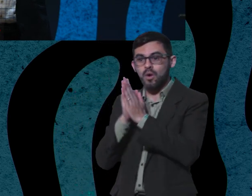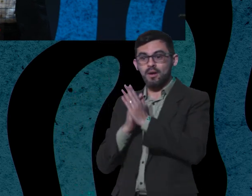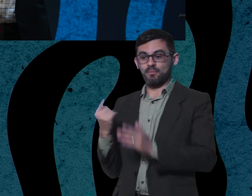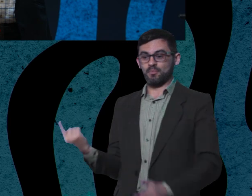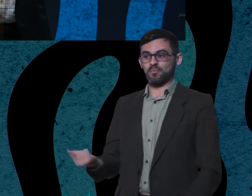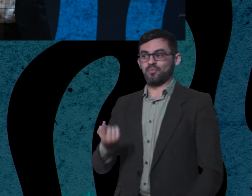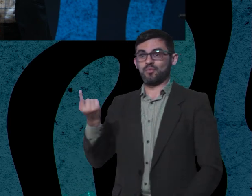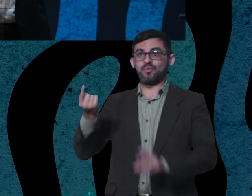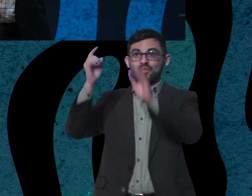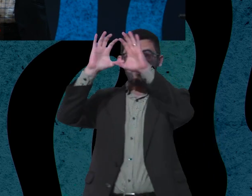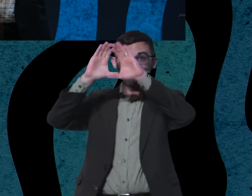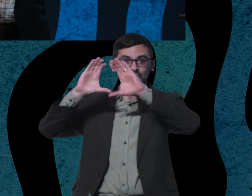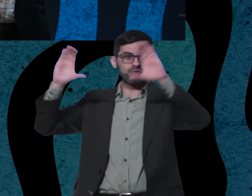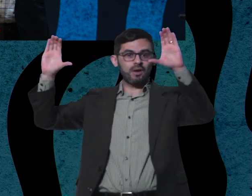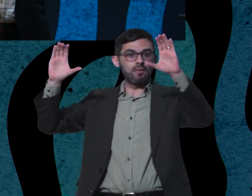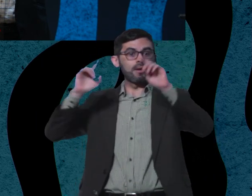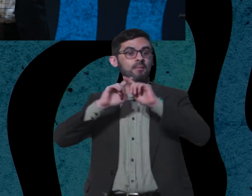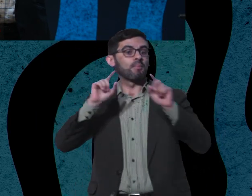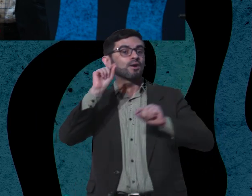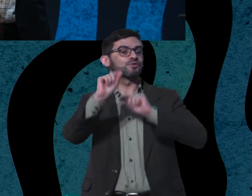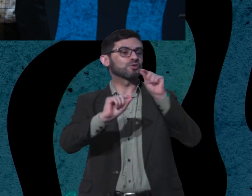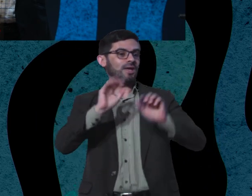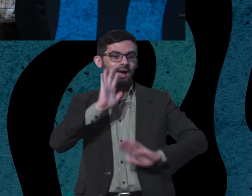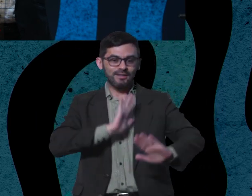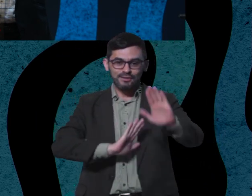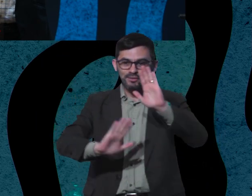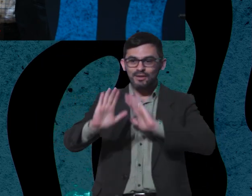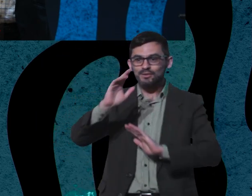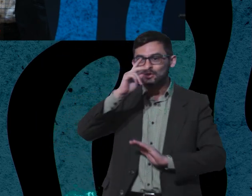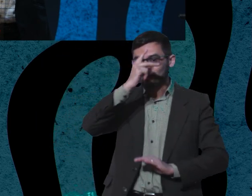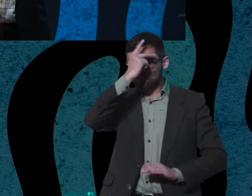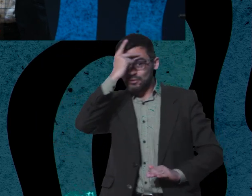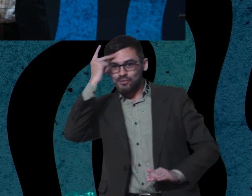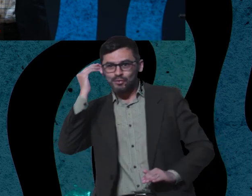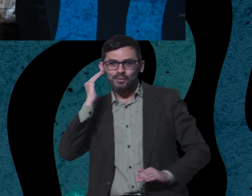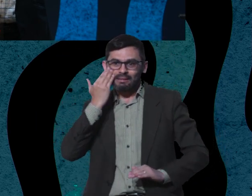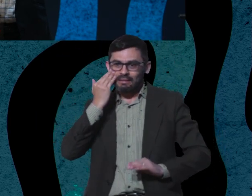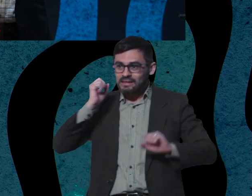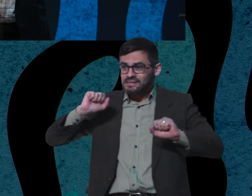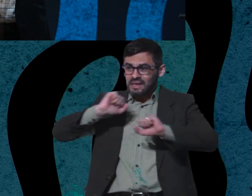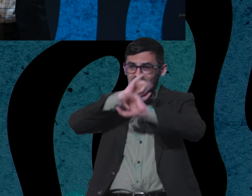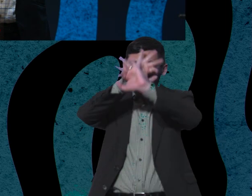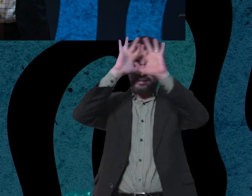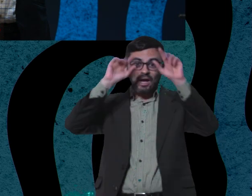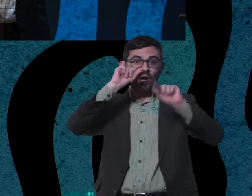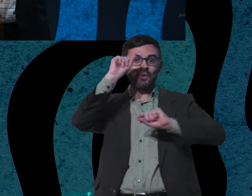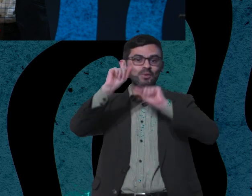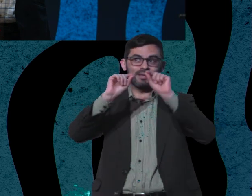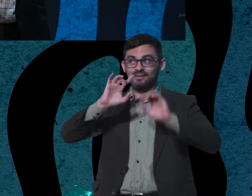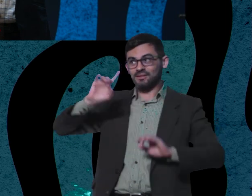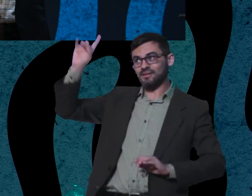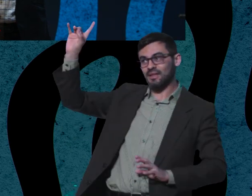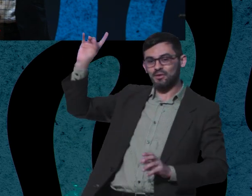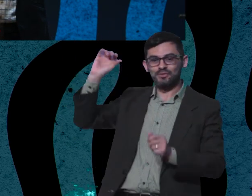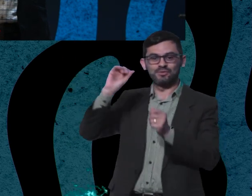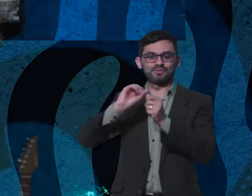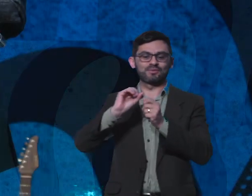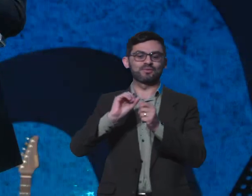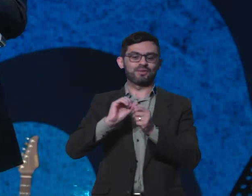eternidade. Mesmo assim, este não consegue compreender inteiramente o que Deus